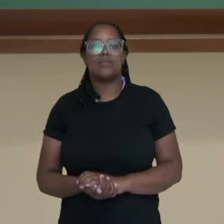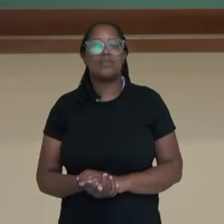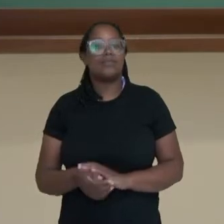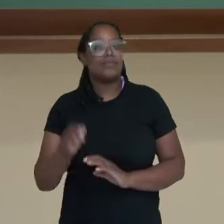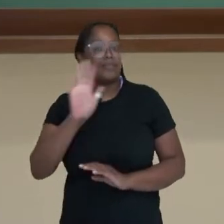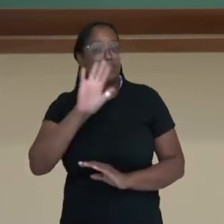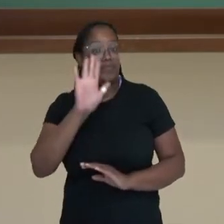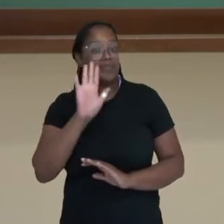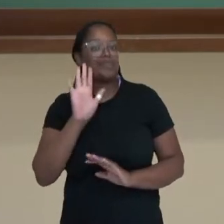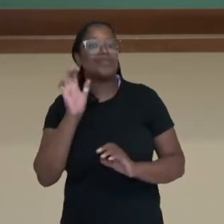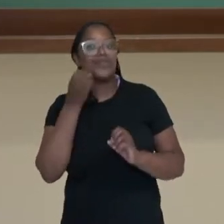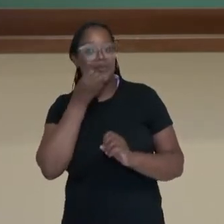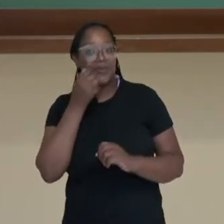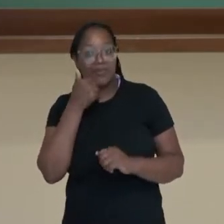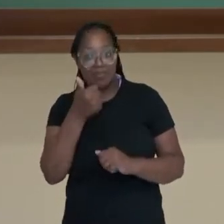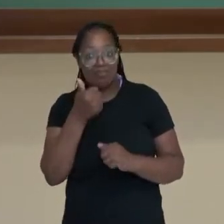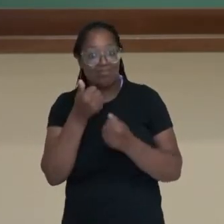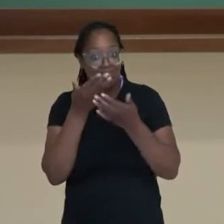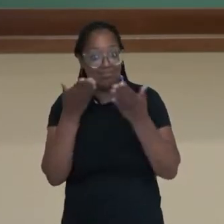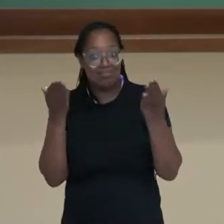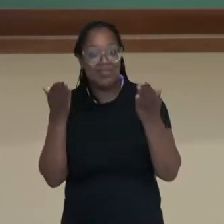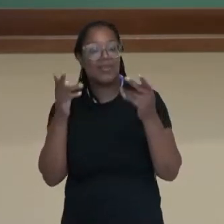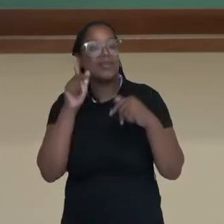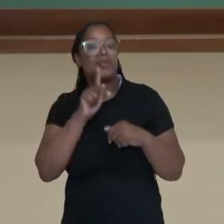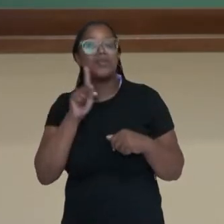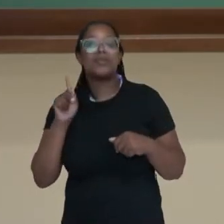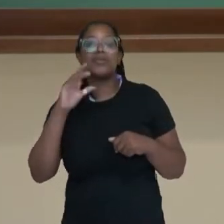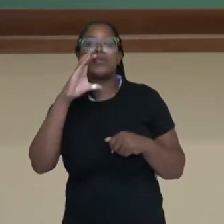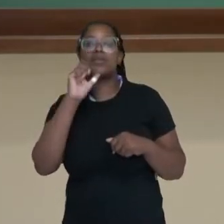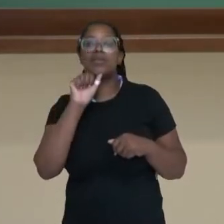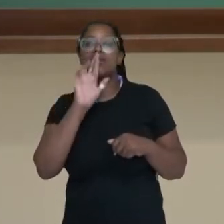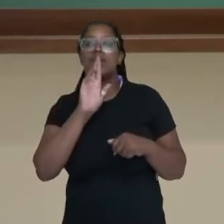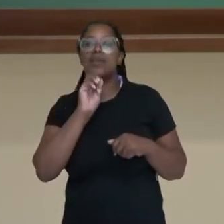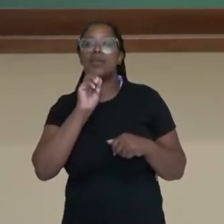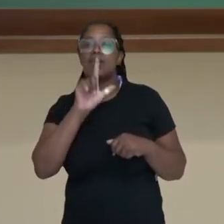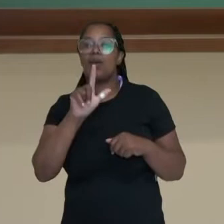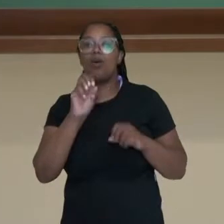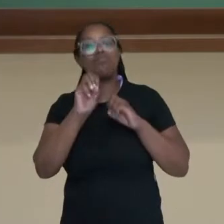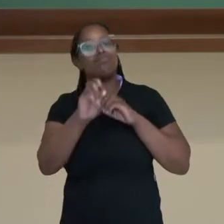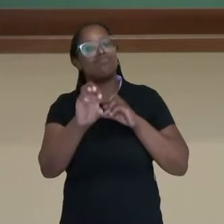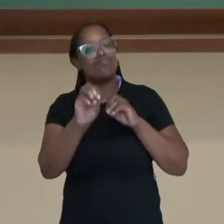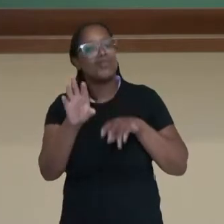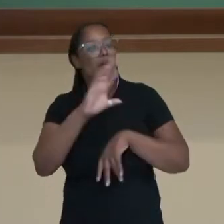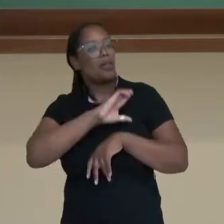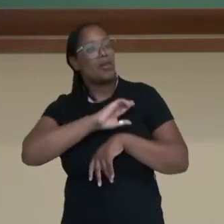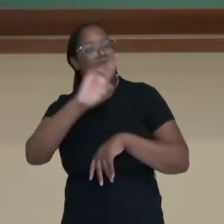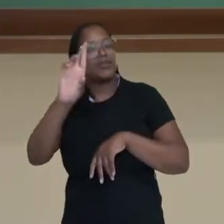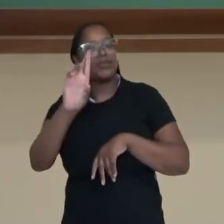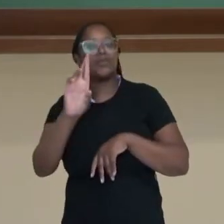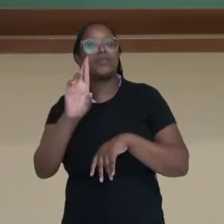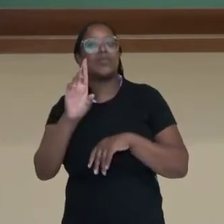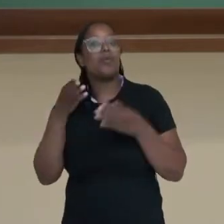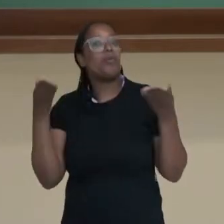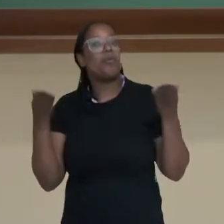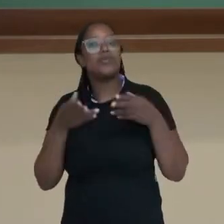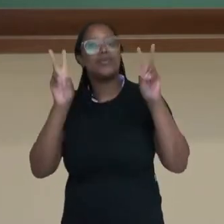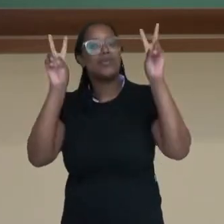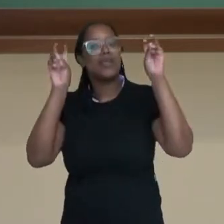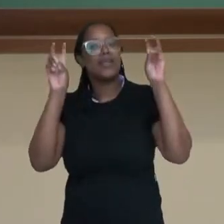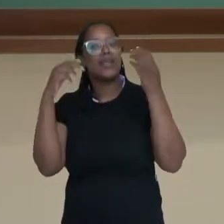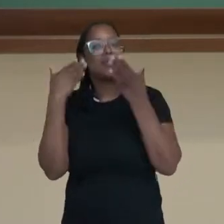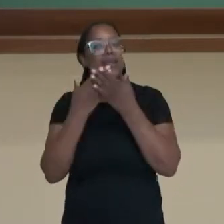E aí, pessoal, tudo bem com vocês? Eu sou a professora Carol, professora de ensino religioso. Hoje nós vamos falar um pouquinho